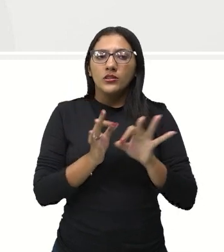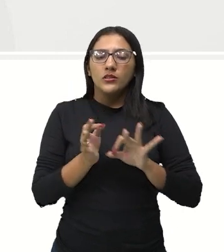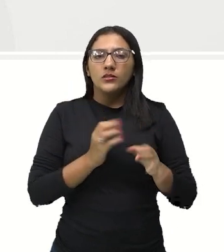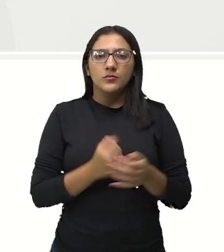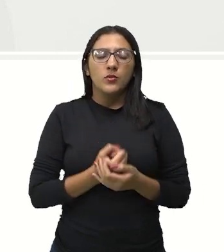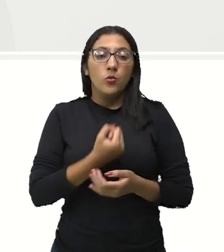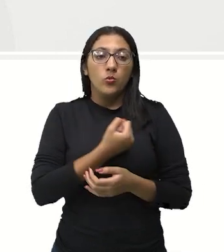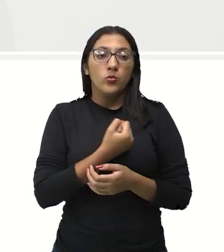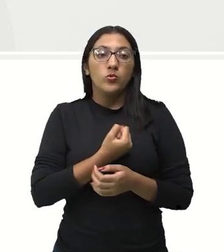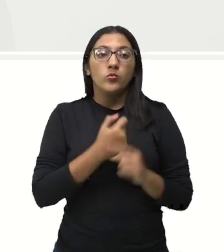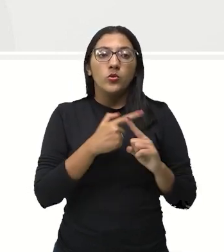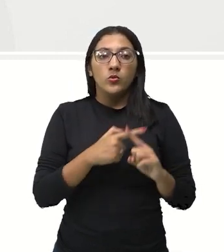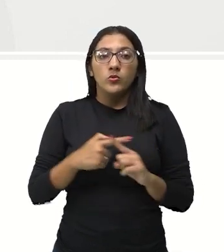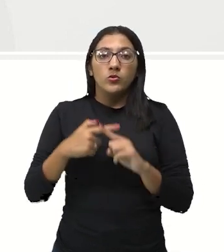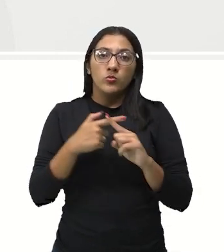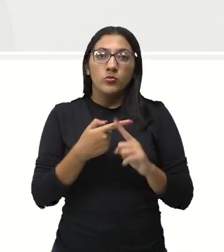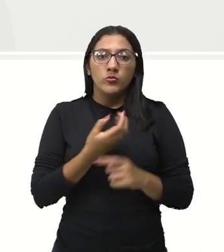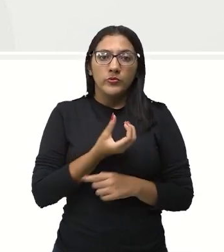gente